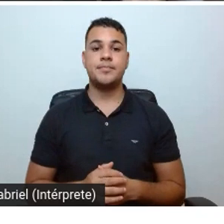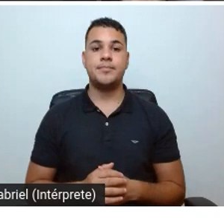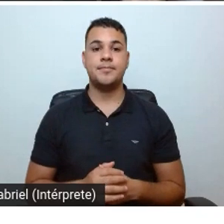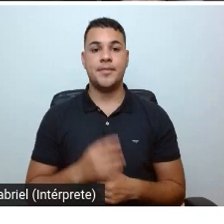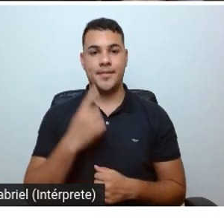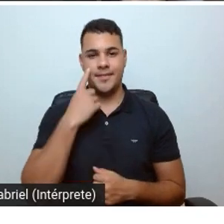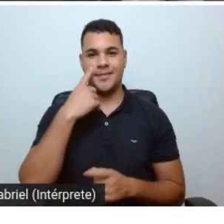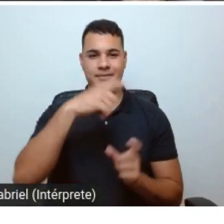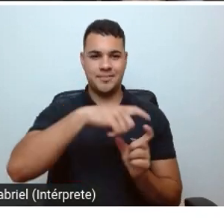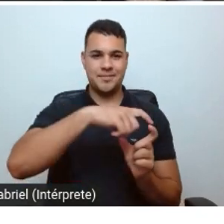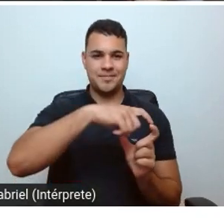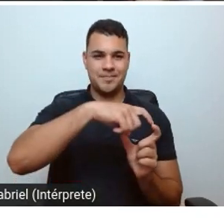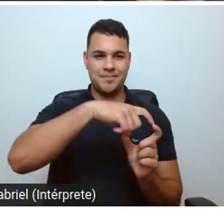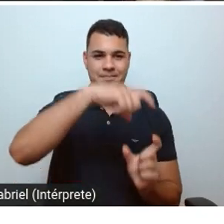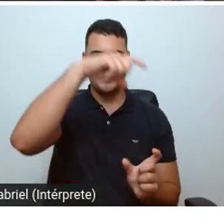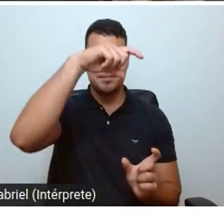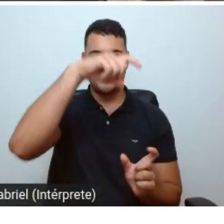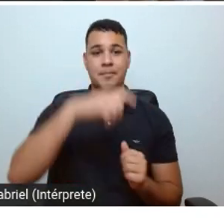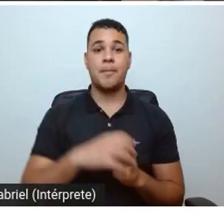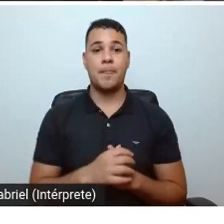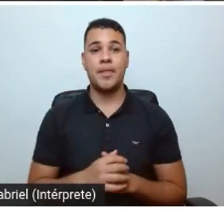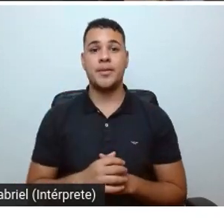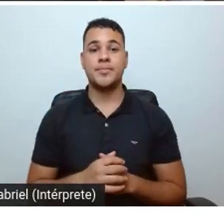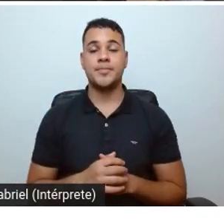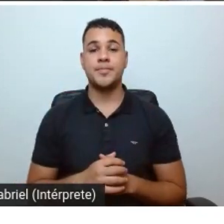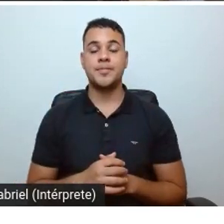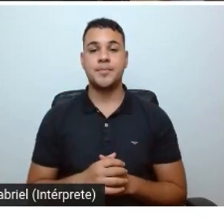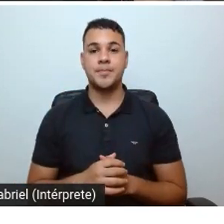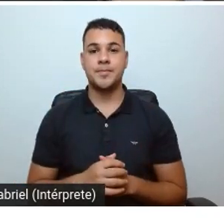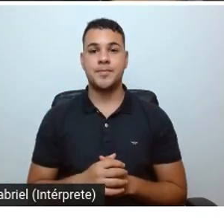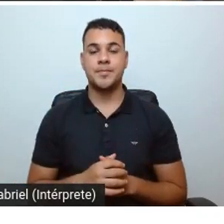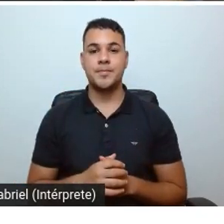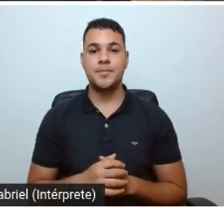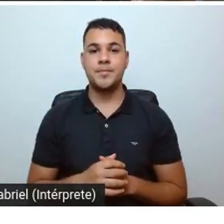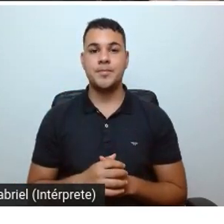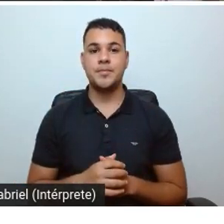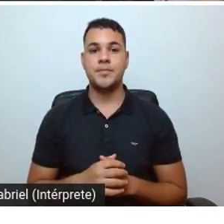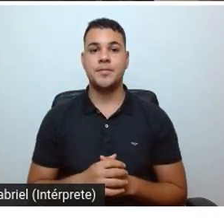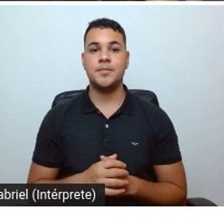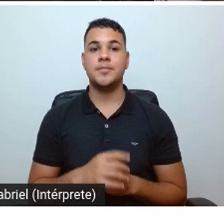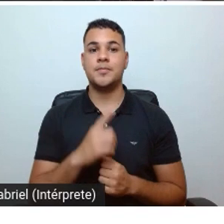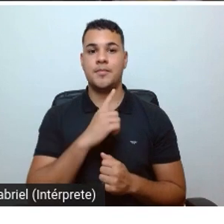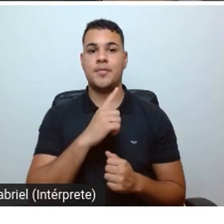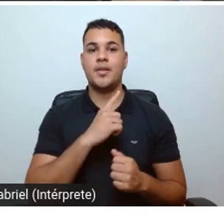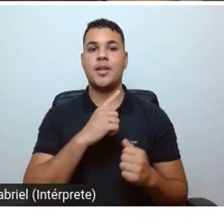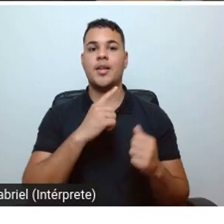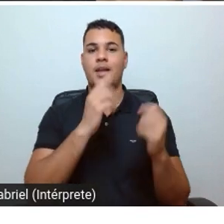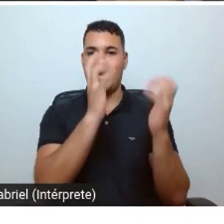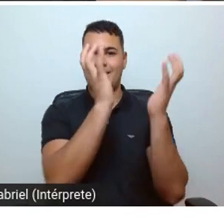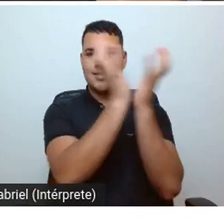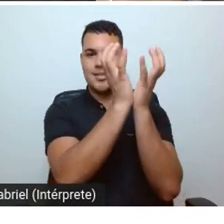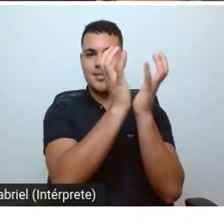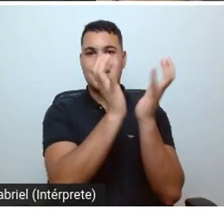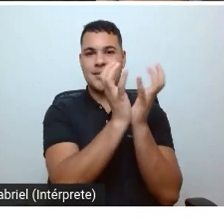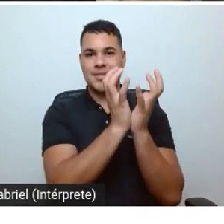caso, na vertical, na horizontal, elas ficam as classificações